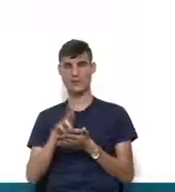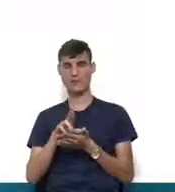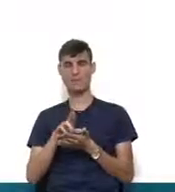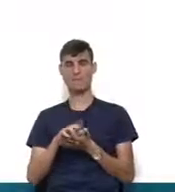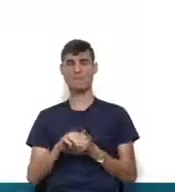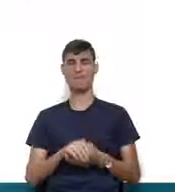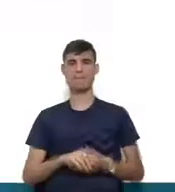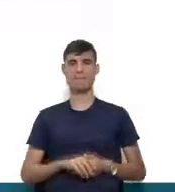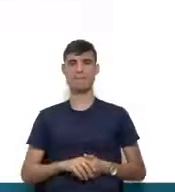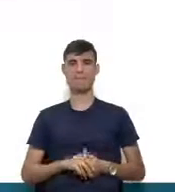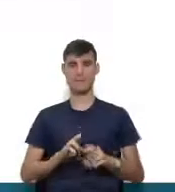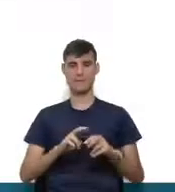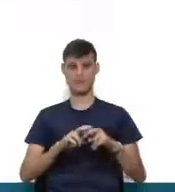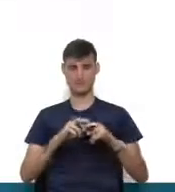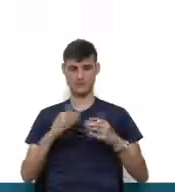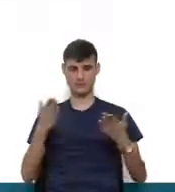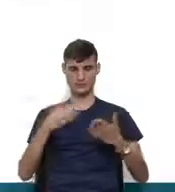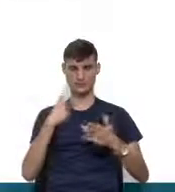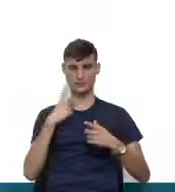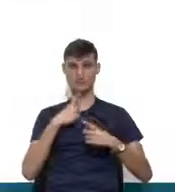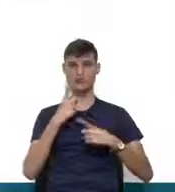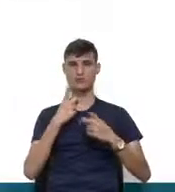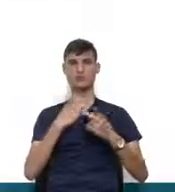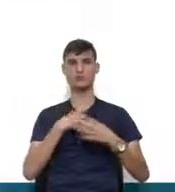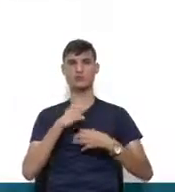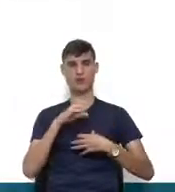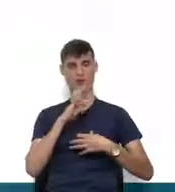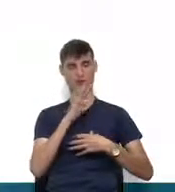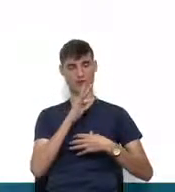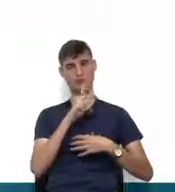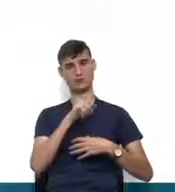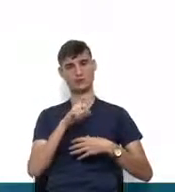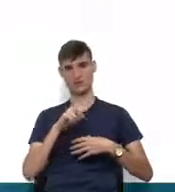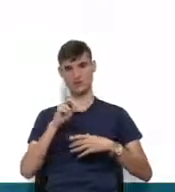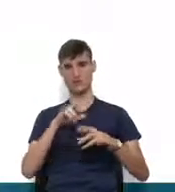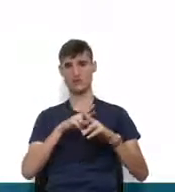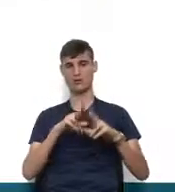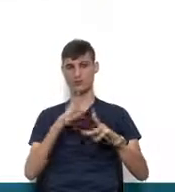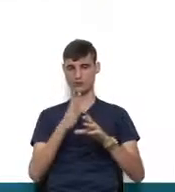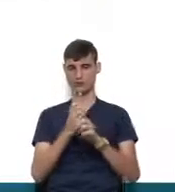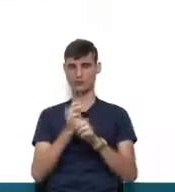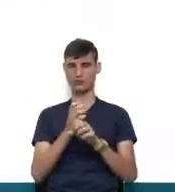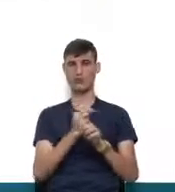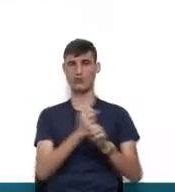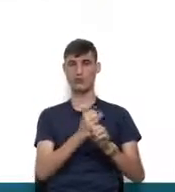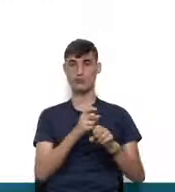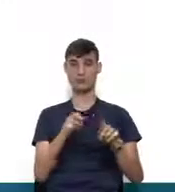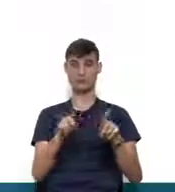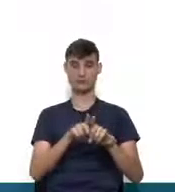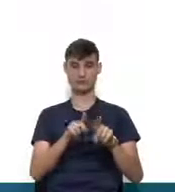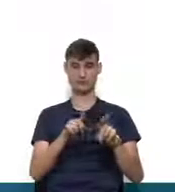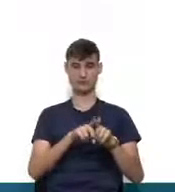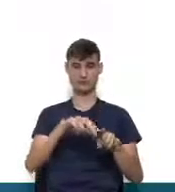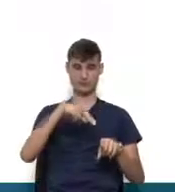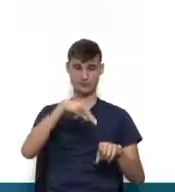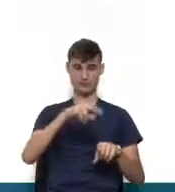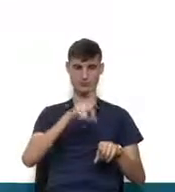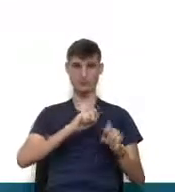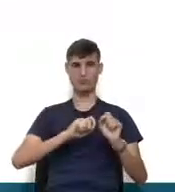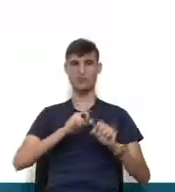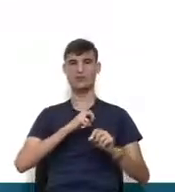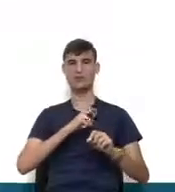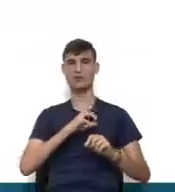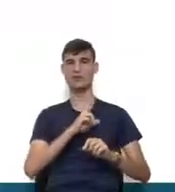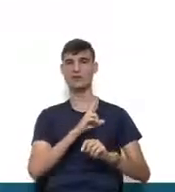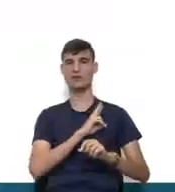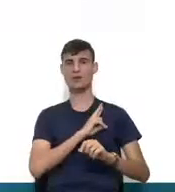Então, aqui nós temos uma função f de x, que é igual ao nosso somatório. Este n aqui, ele vai representar